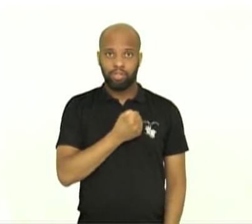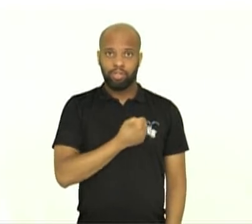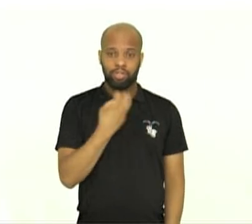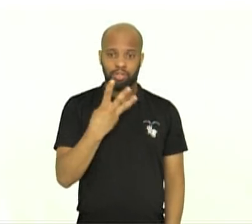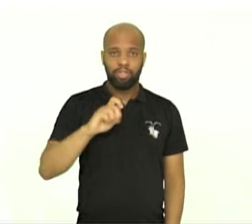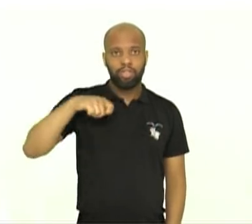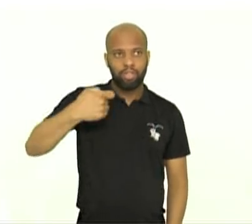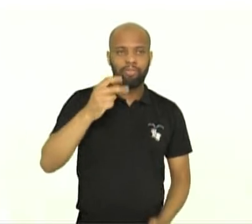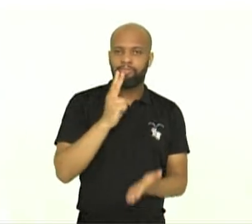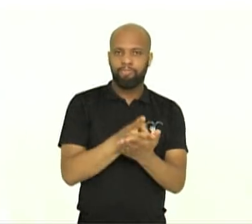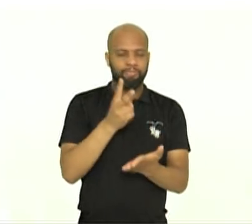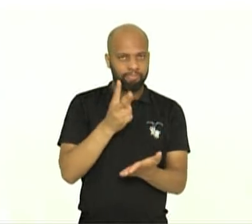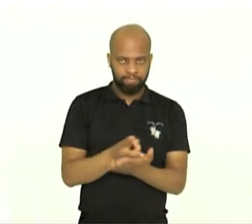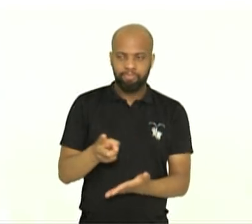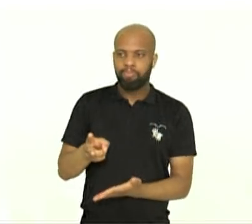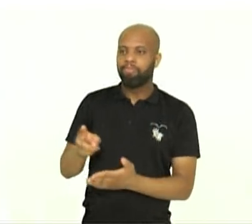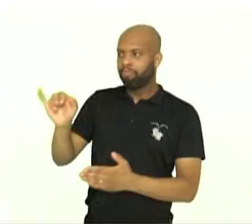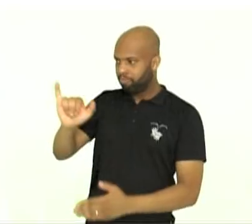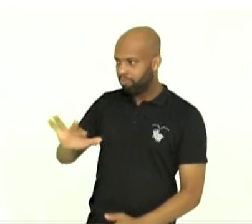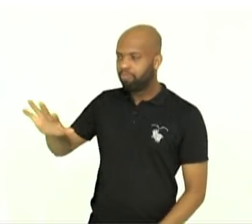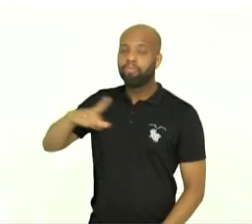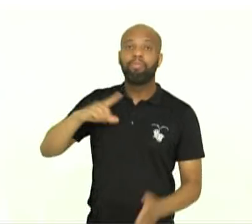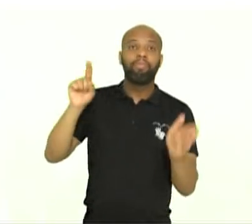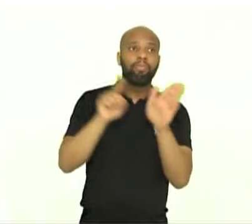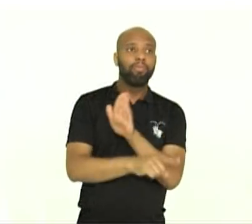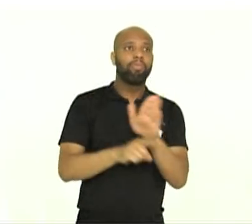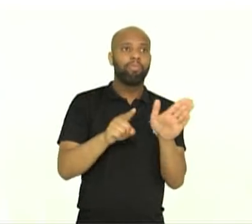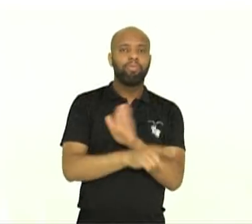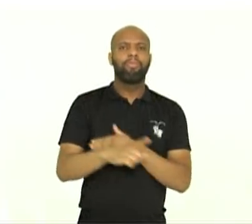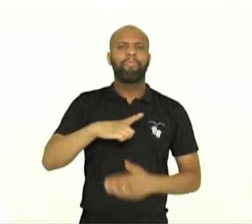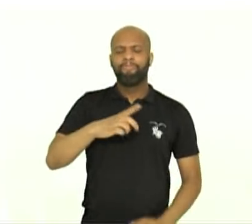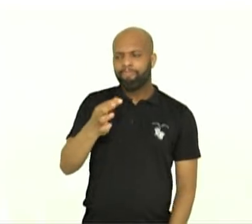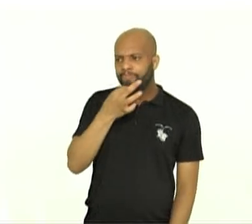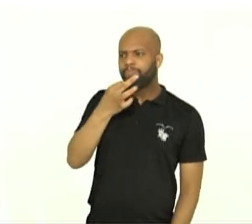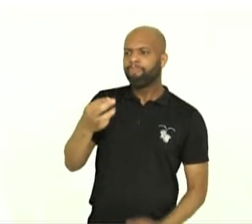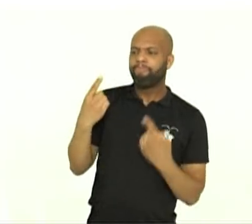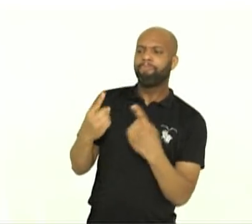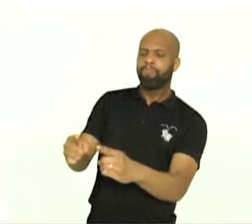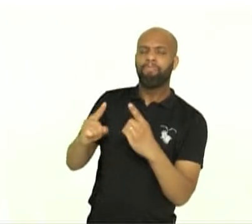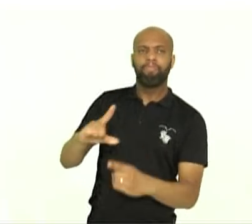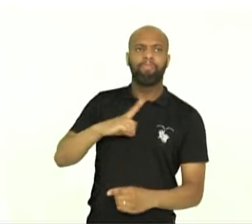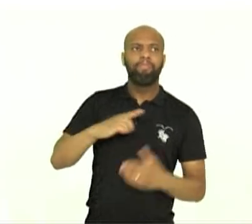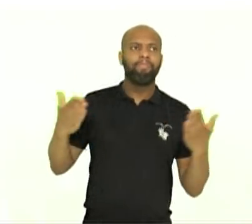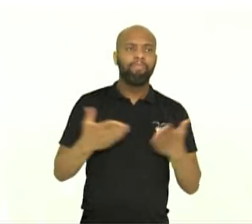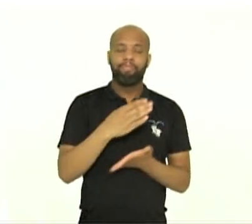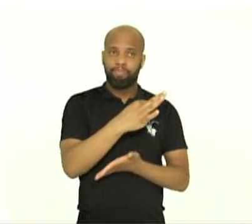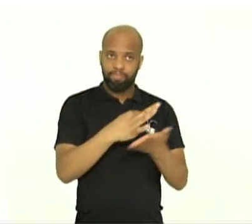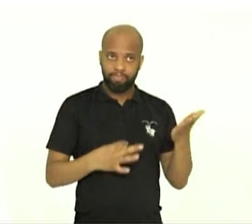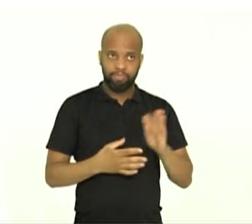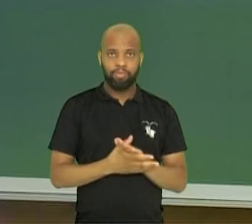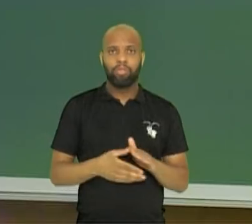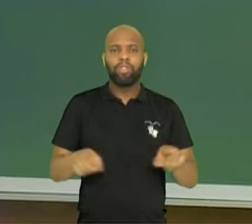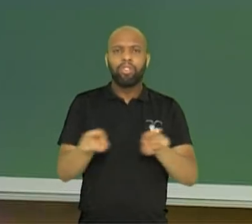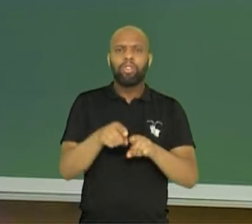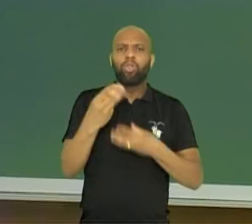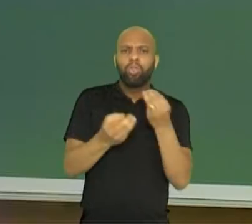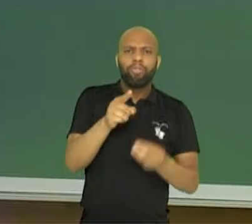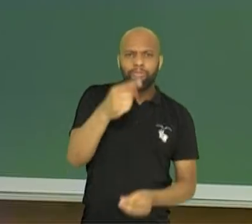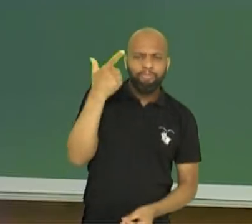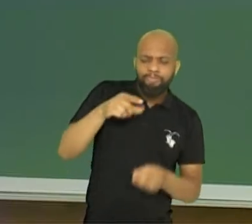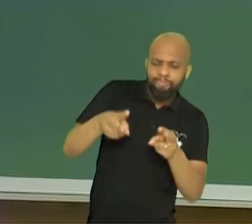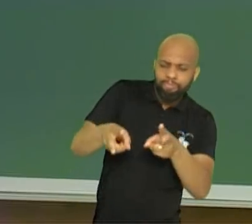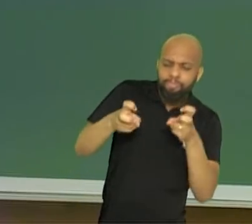a mesma charge. Pergunto, qual é a crítica presente então nesse texto? E como que você